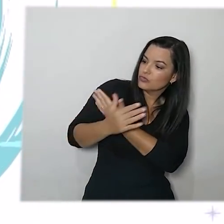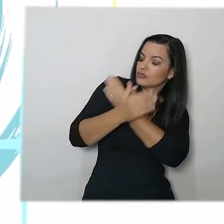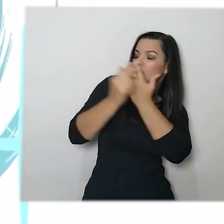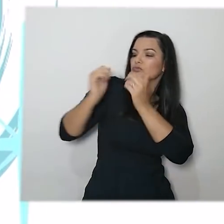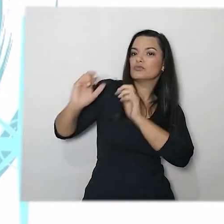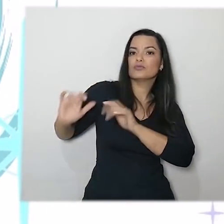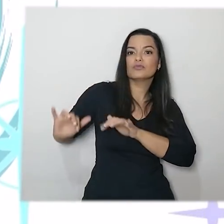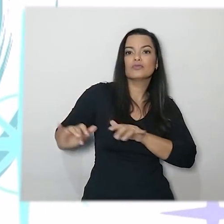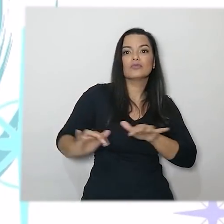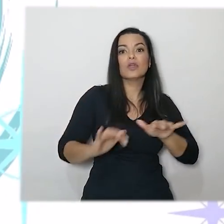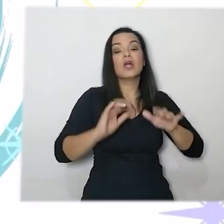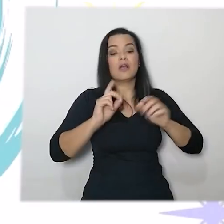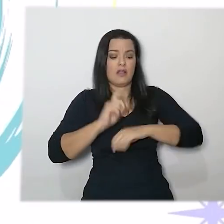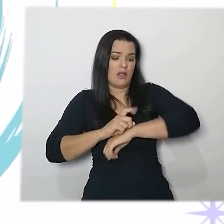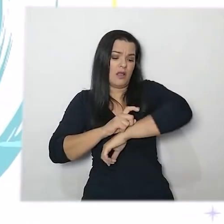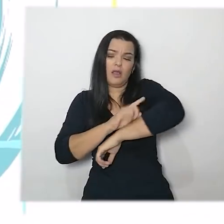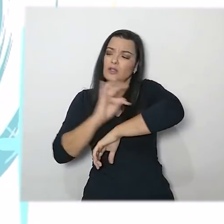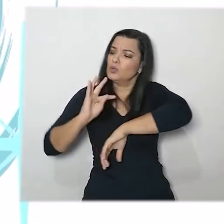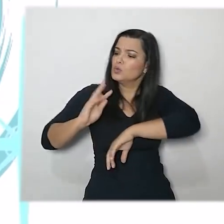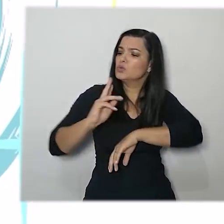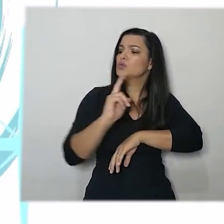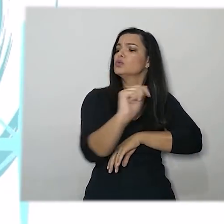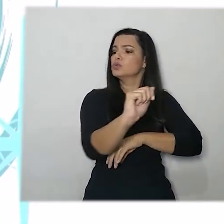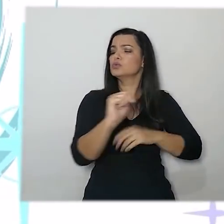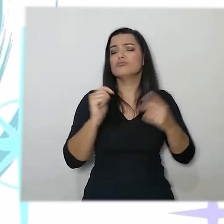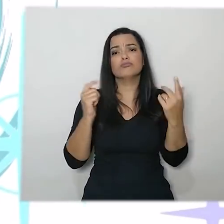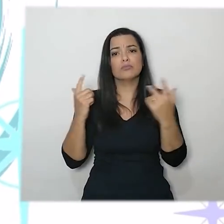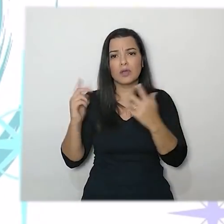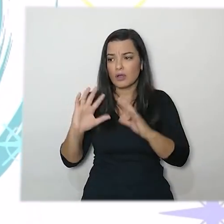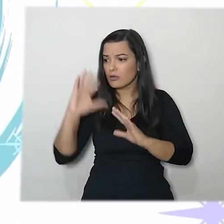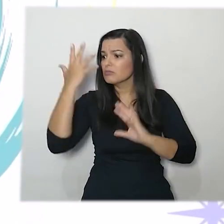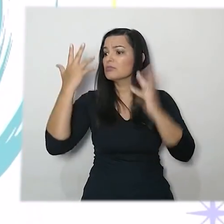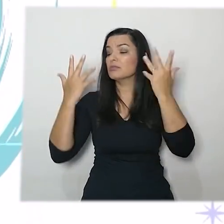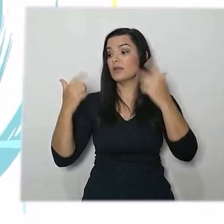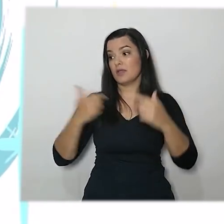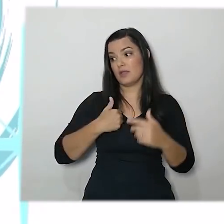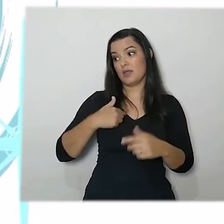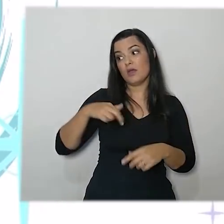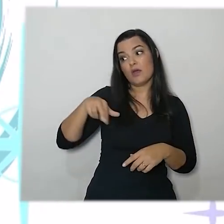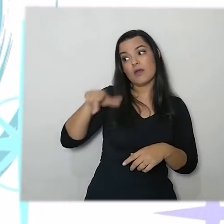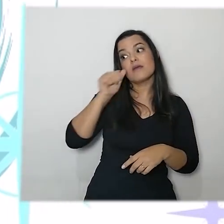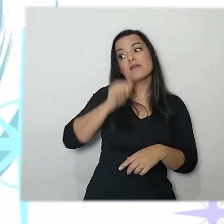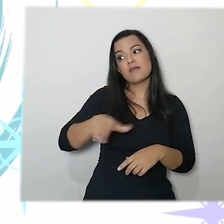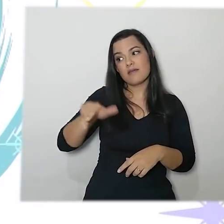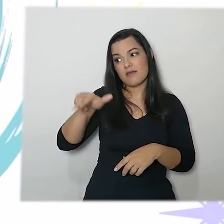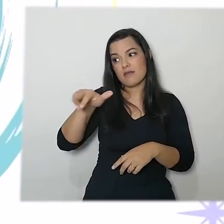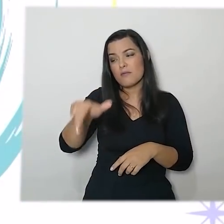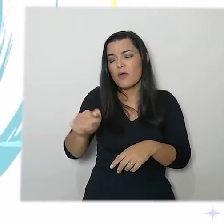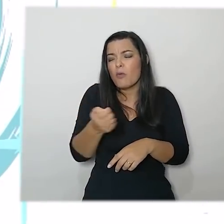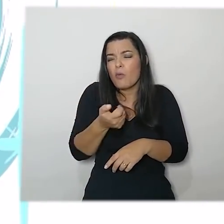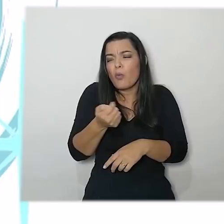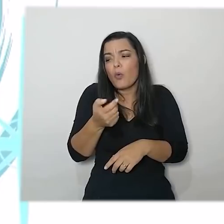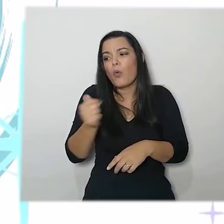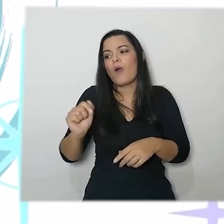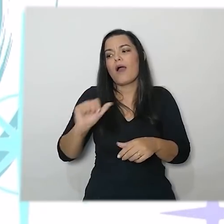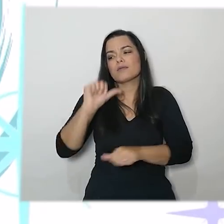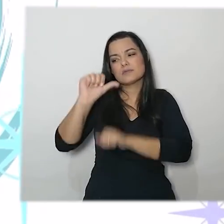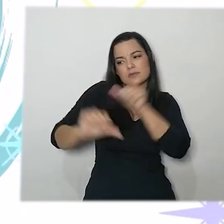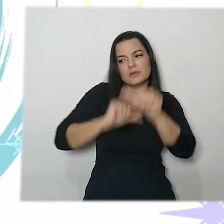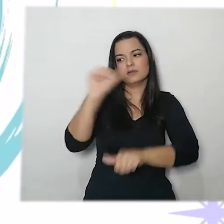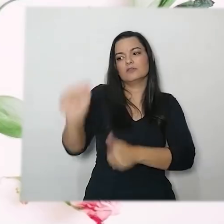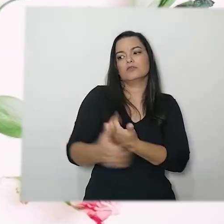acontece com todas as lagartas. Eu tenho uma irmã que está acabando de virar borboleta